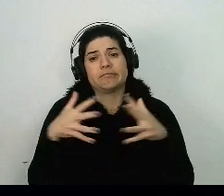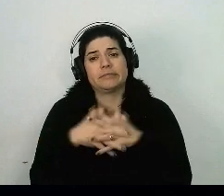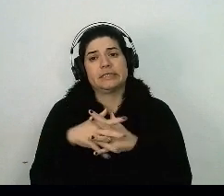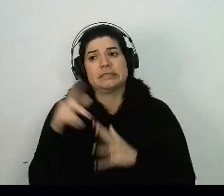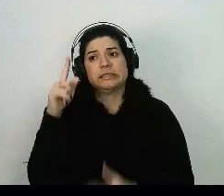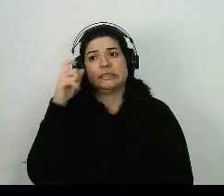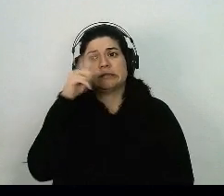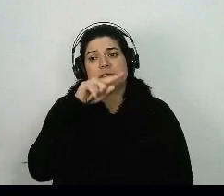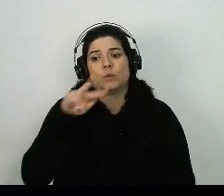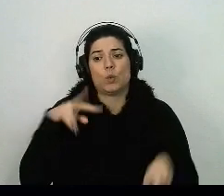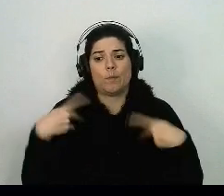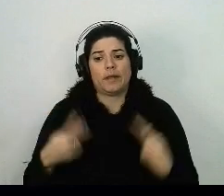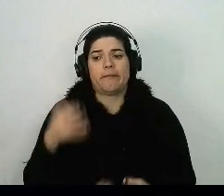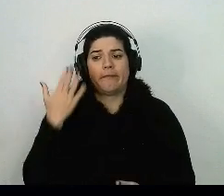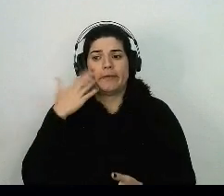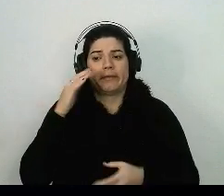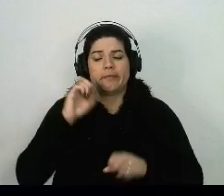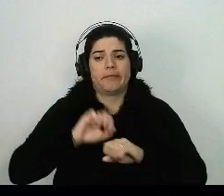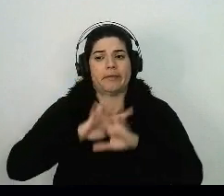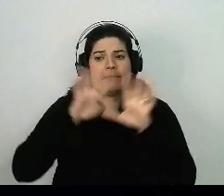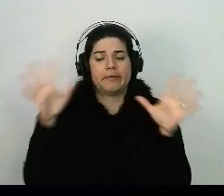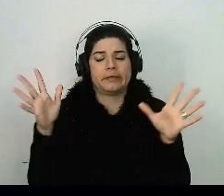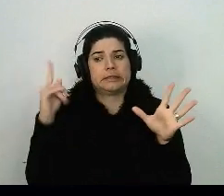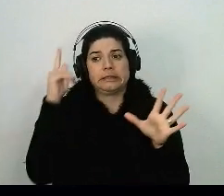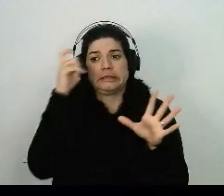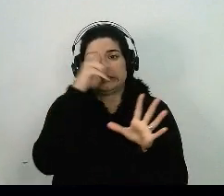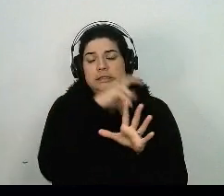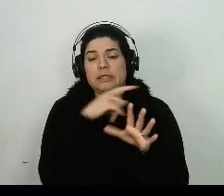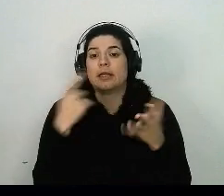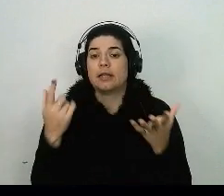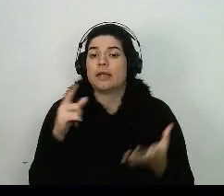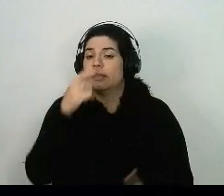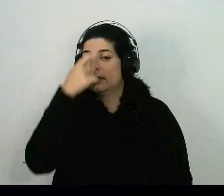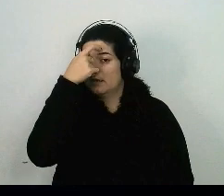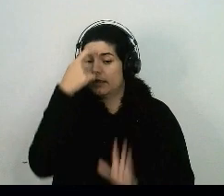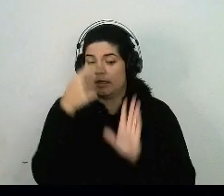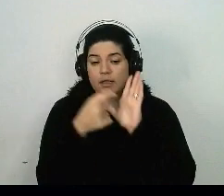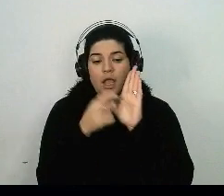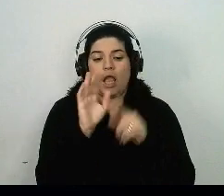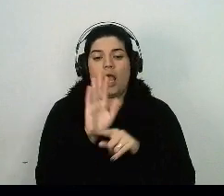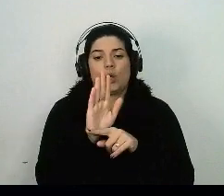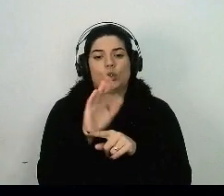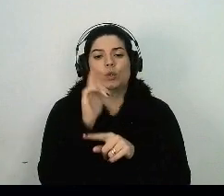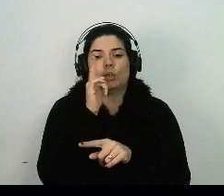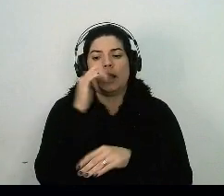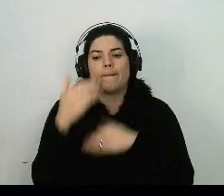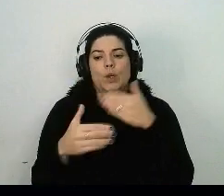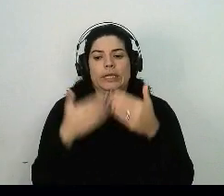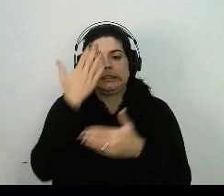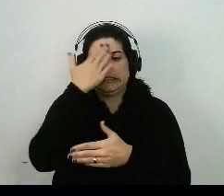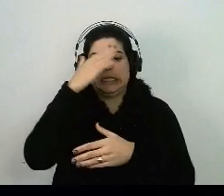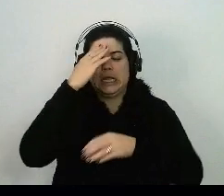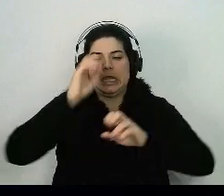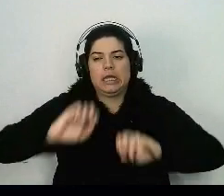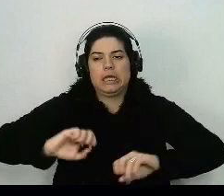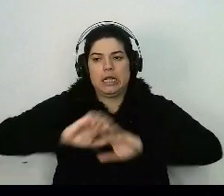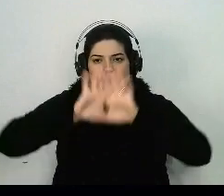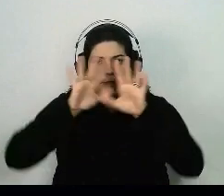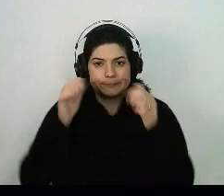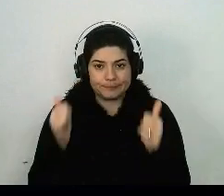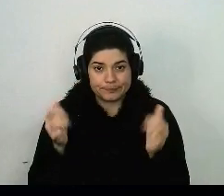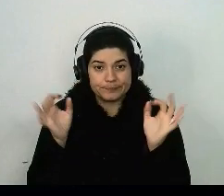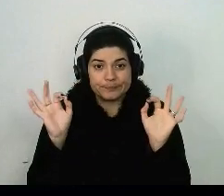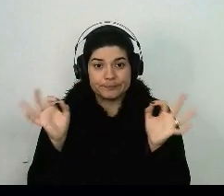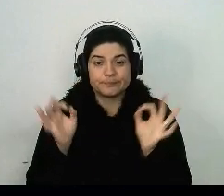humano, né, muito complexos, e a IA vai auxiliar nesse processo de entendimento, certo?